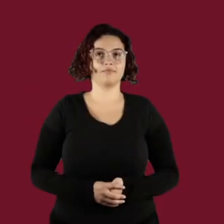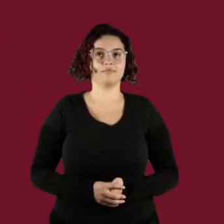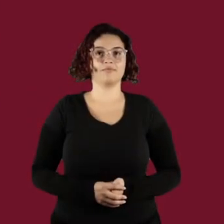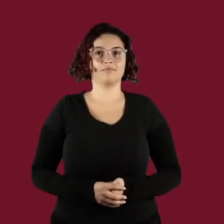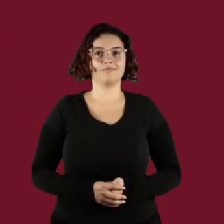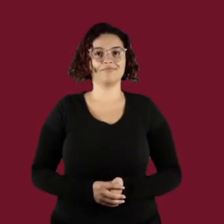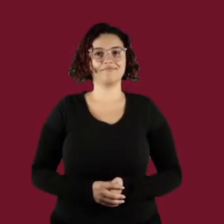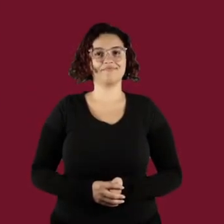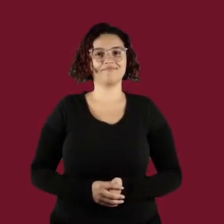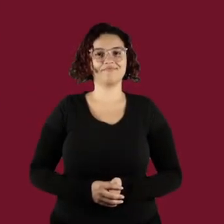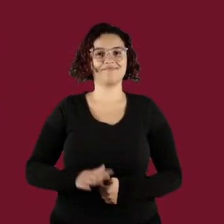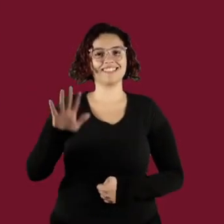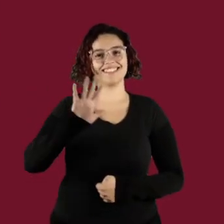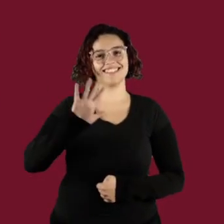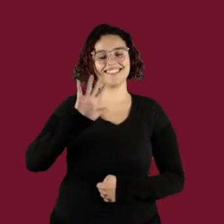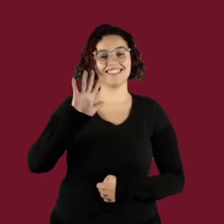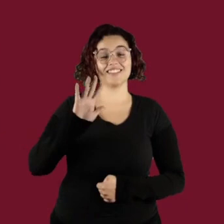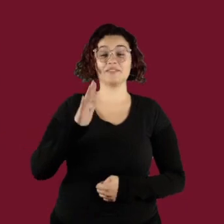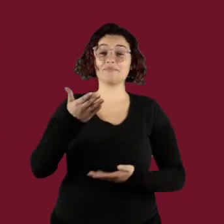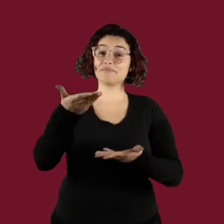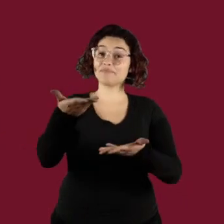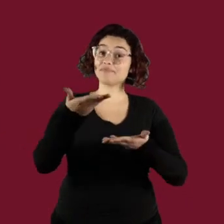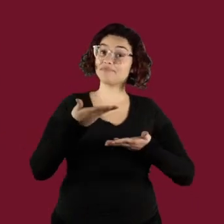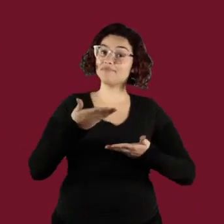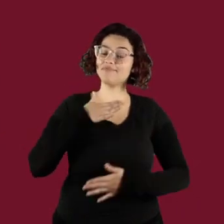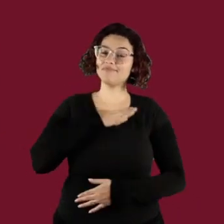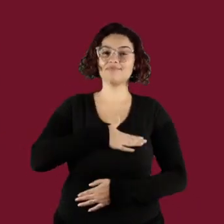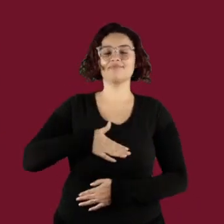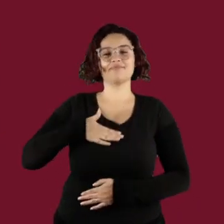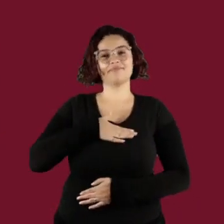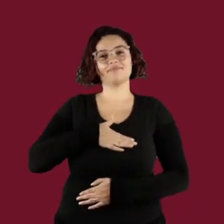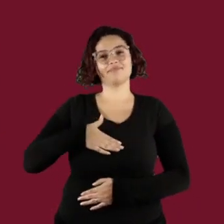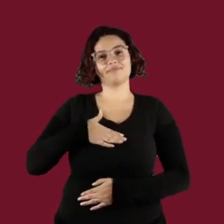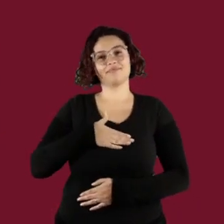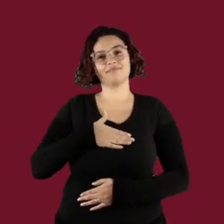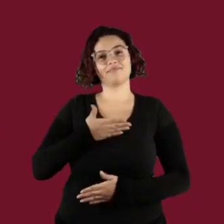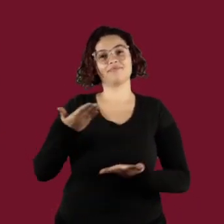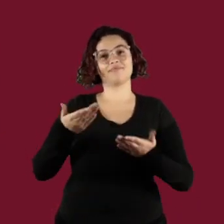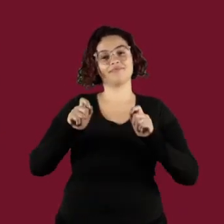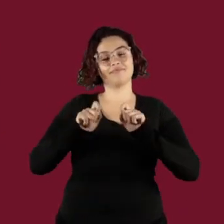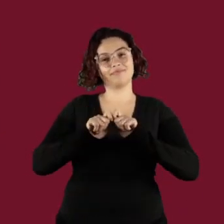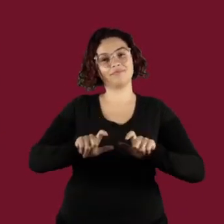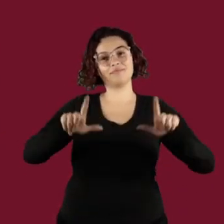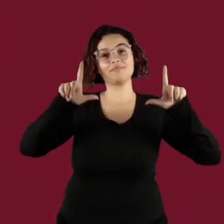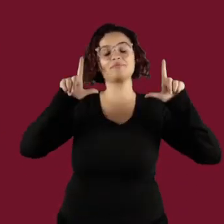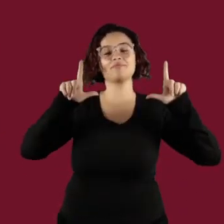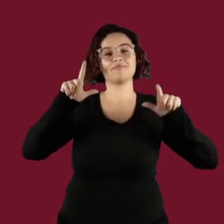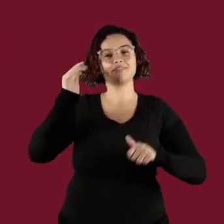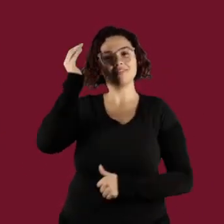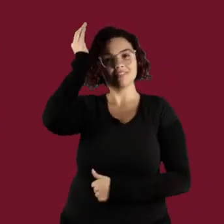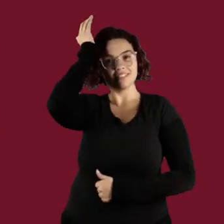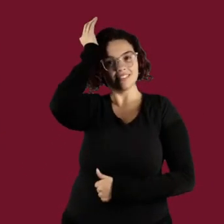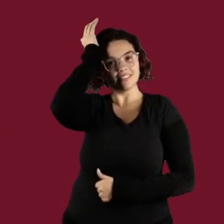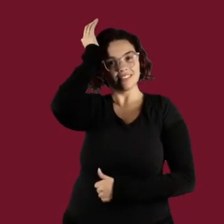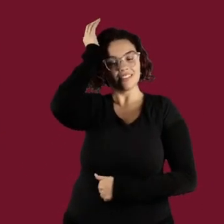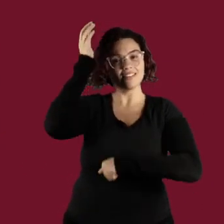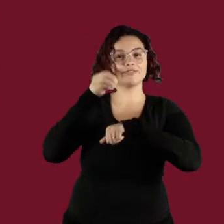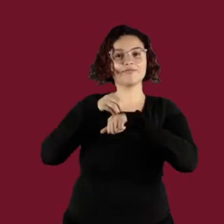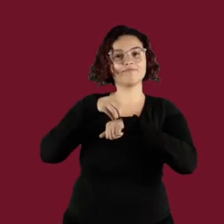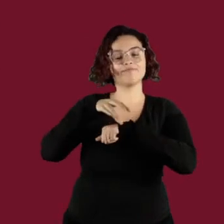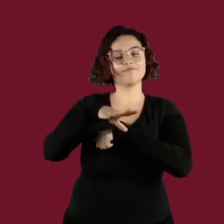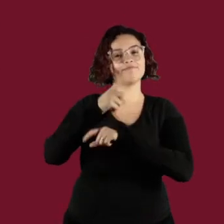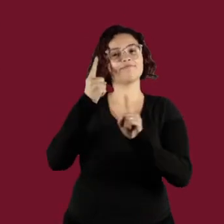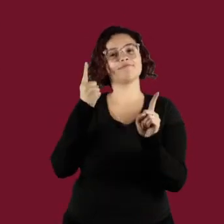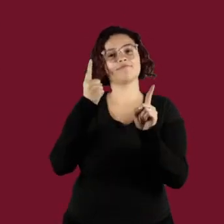Olá, sejam muito bem-vindos e bem-vindas a mais uma programação do Sesc Ideias, encontros virtuais, promovidos sempre